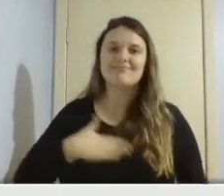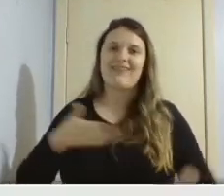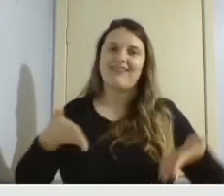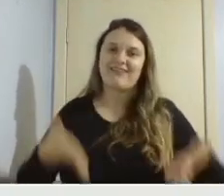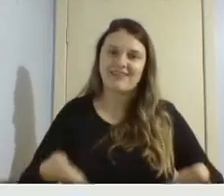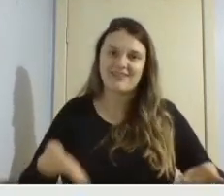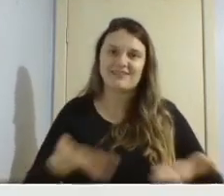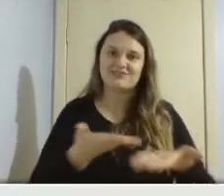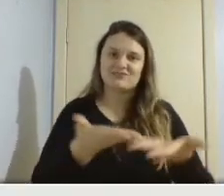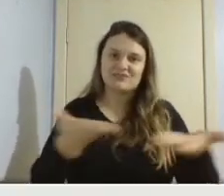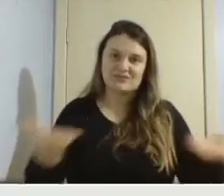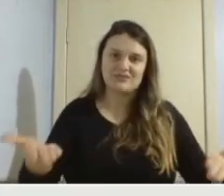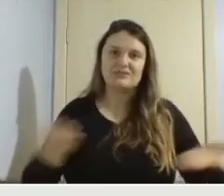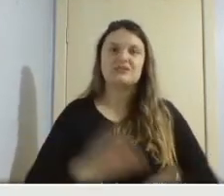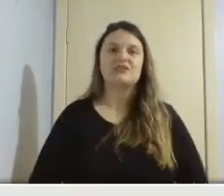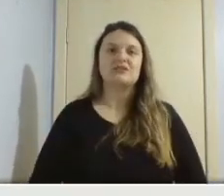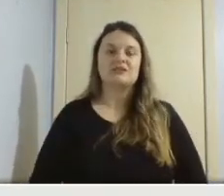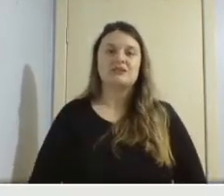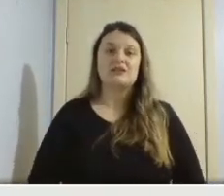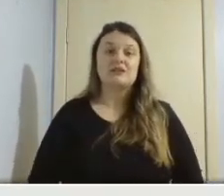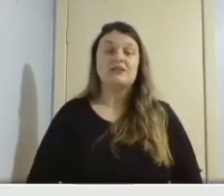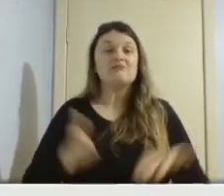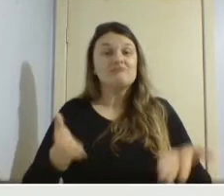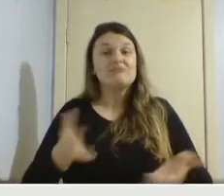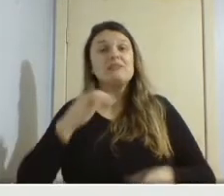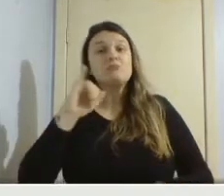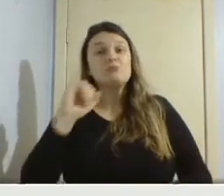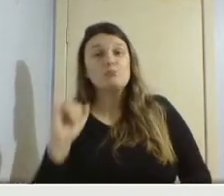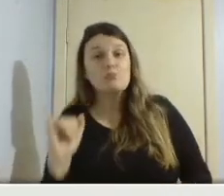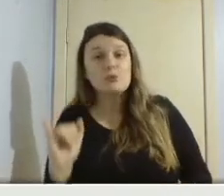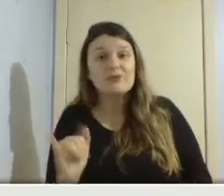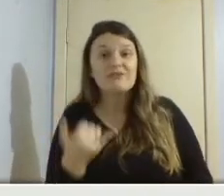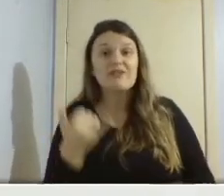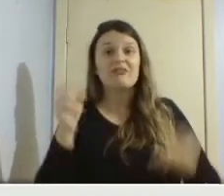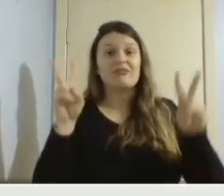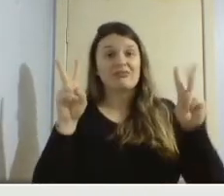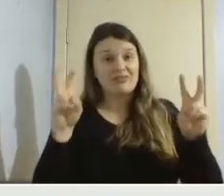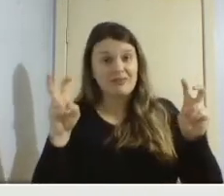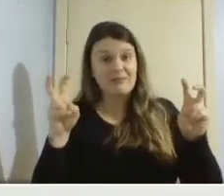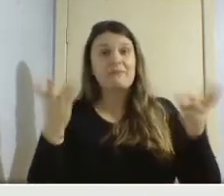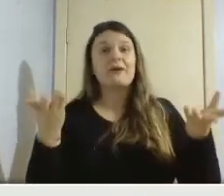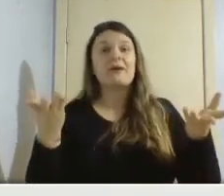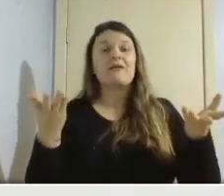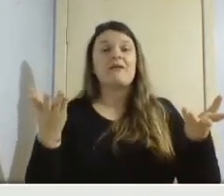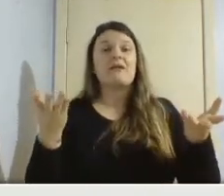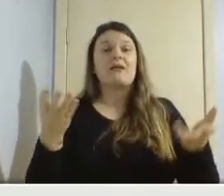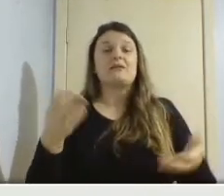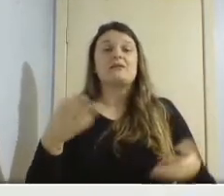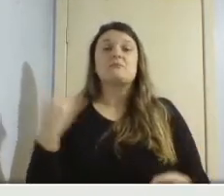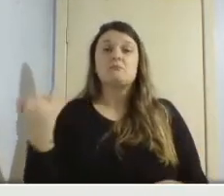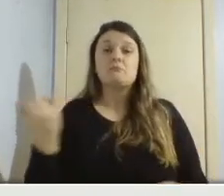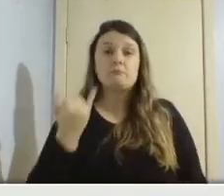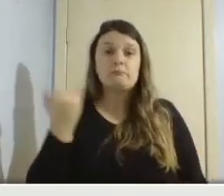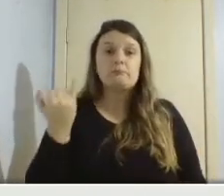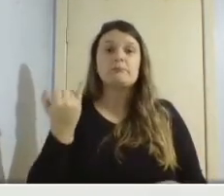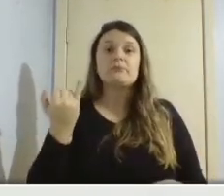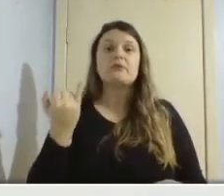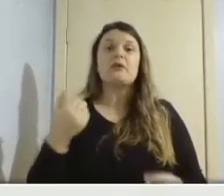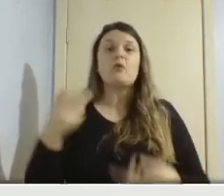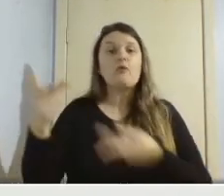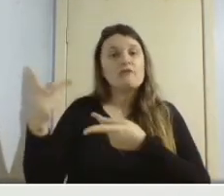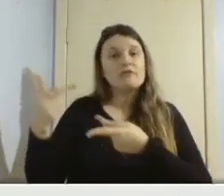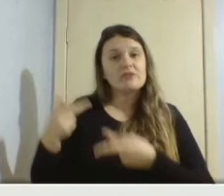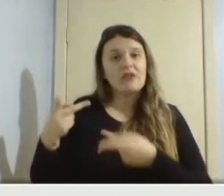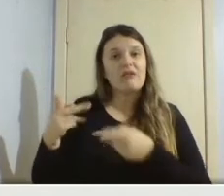E para essa importante missão e esse termo tão relevante, convidei aqui também o